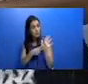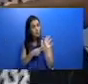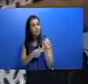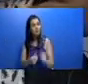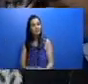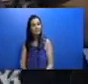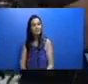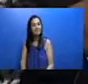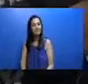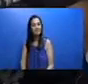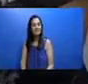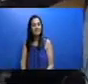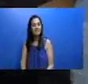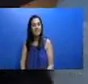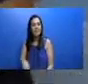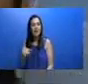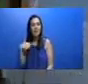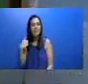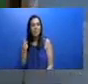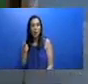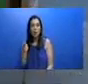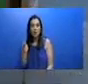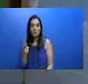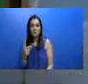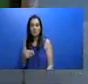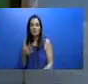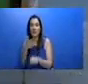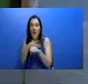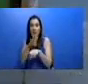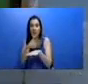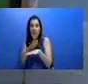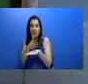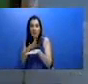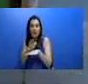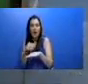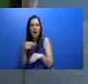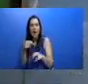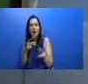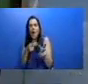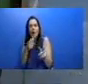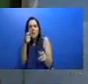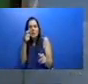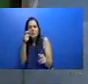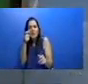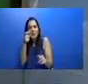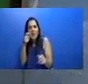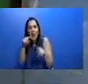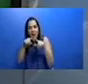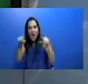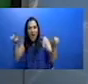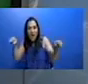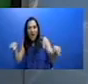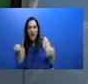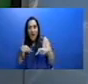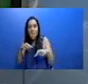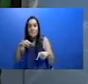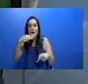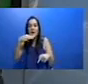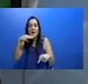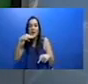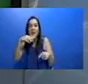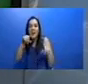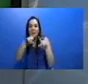bom? Próximo. 2. Observe a caixa de mangas. Então, olha lá, manguinhas